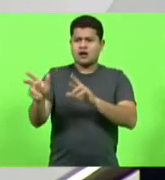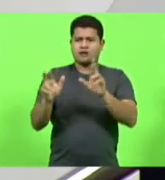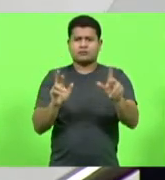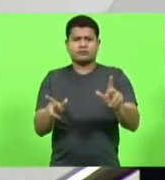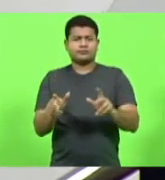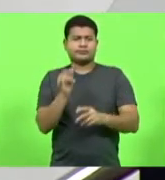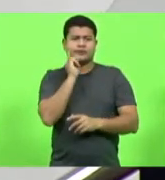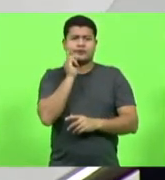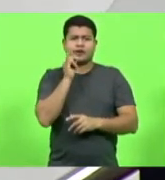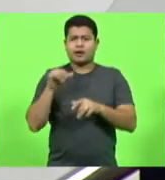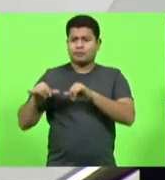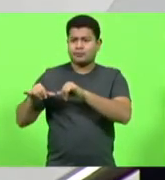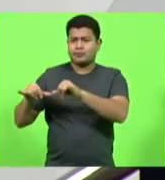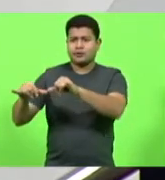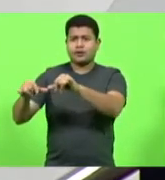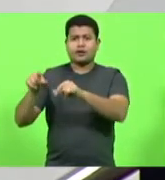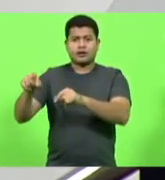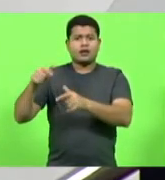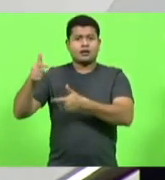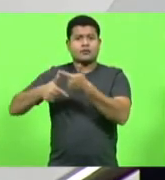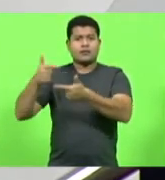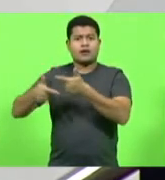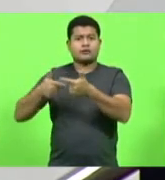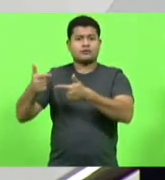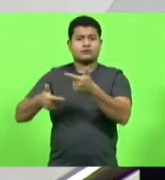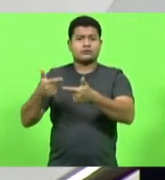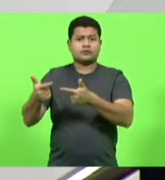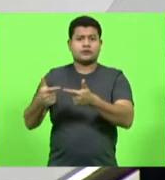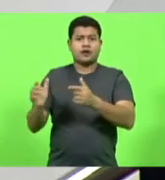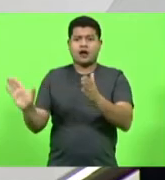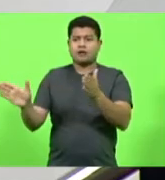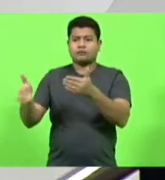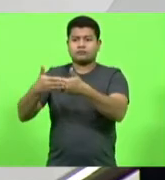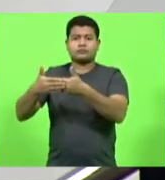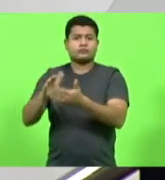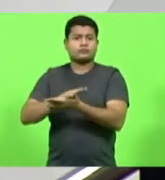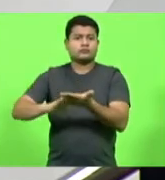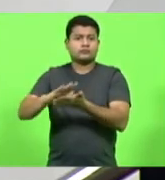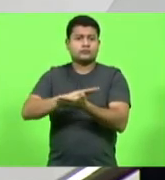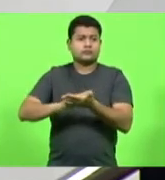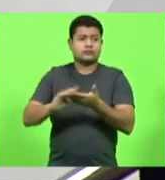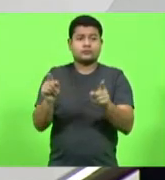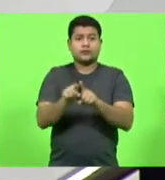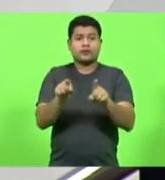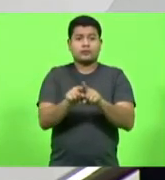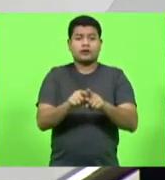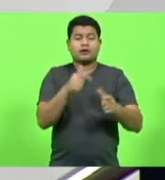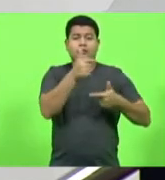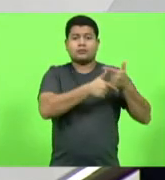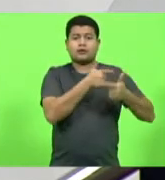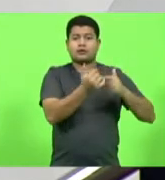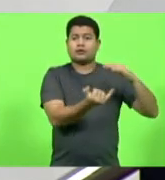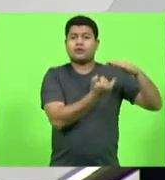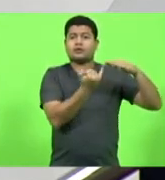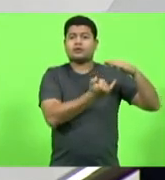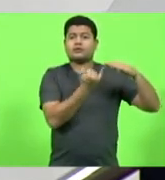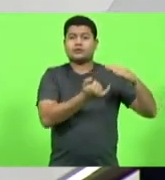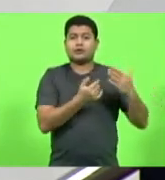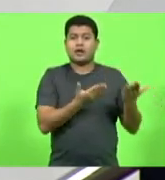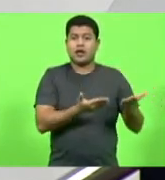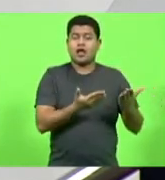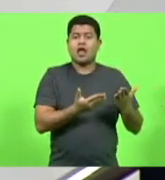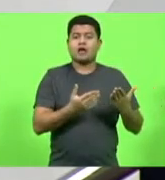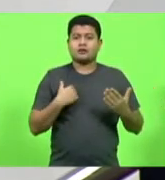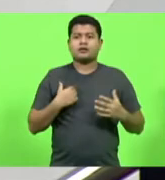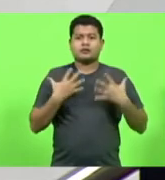do supermercado, que está lá, que não fechou, do trabalhador lá da indústria, que está lá cumprindo os